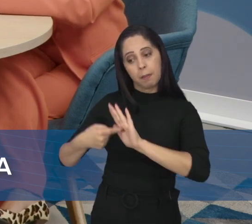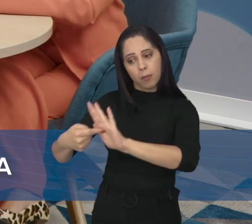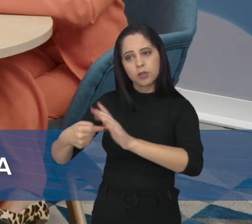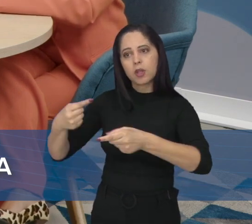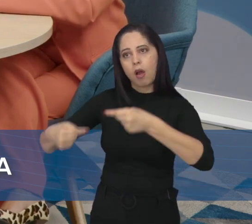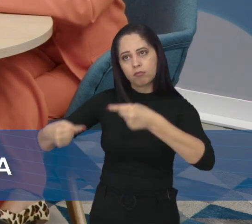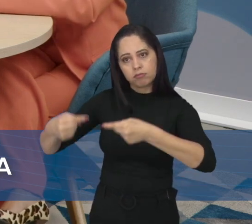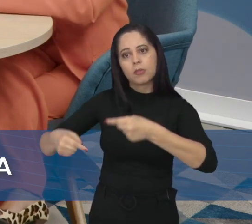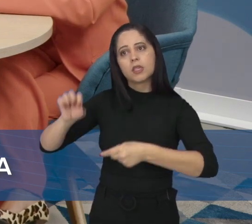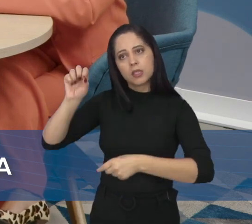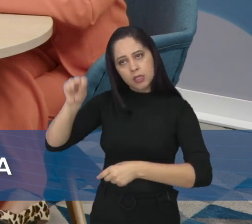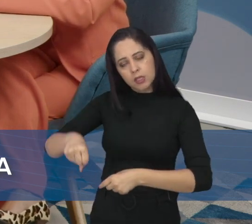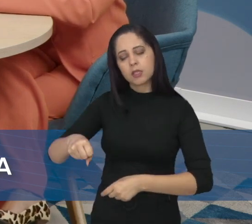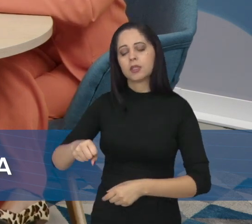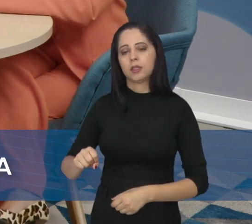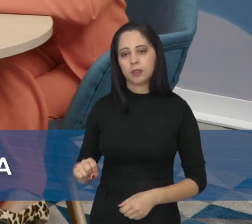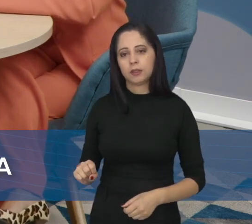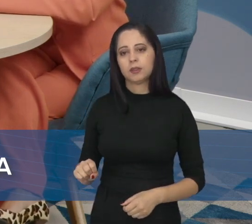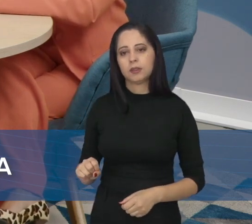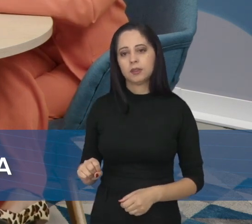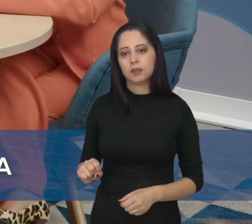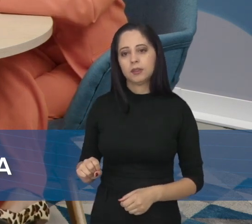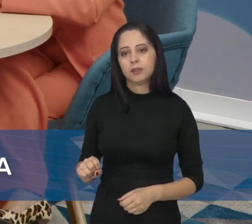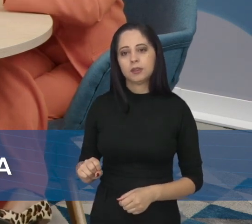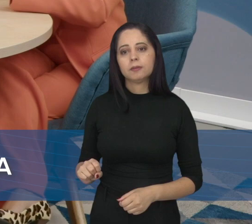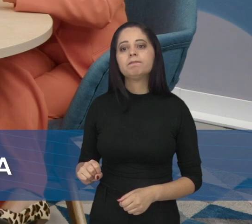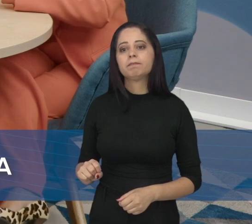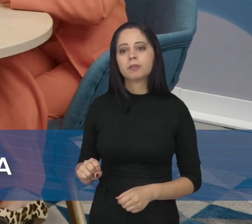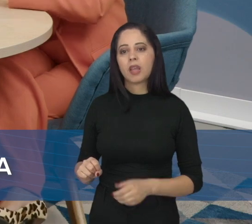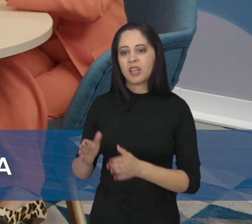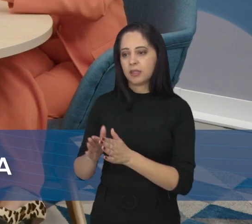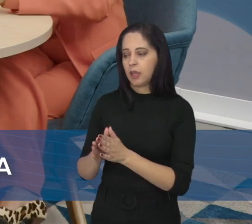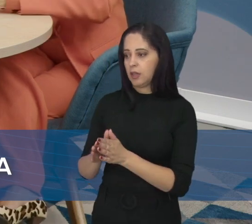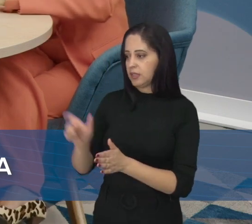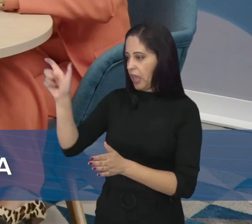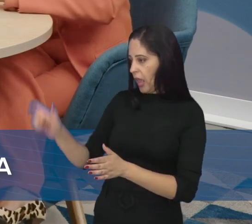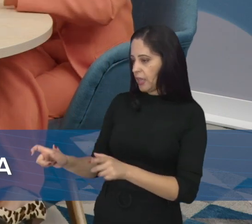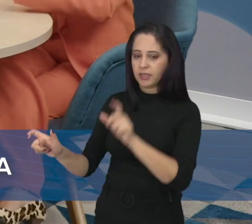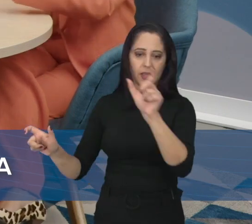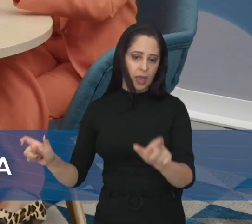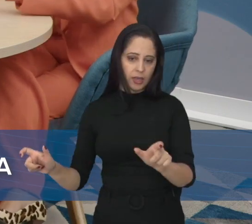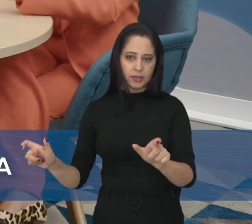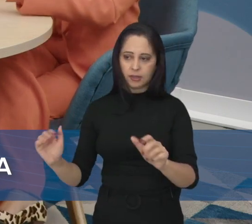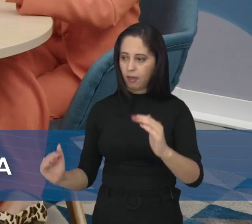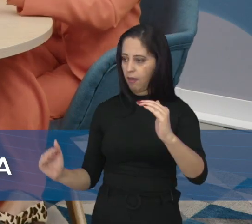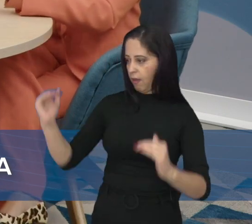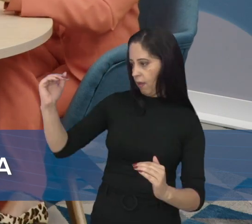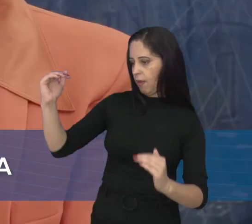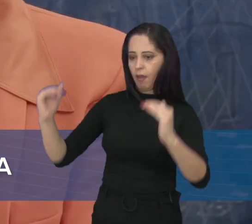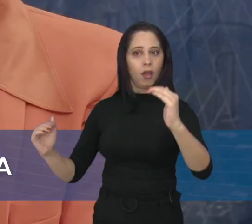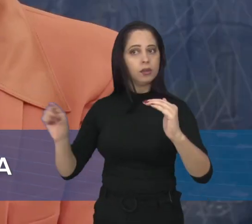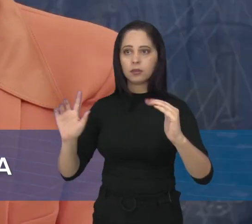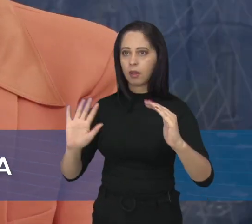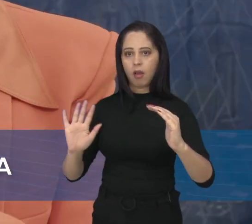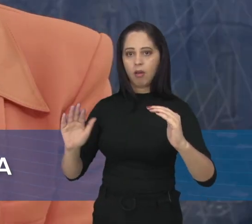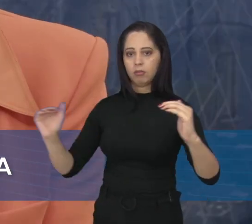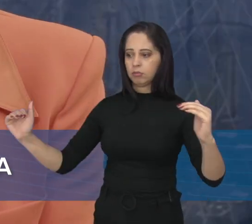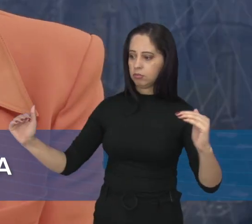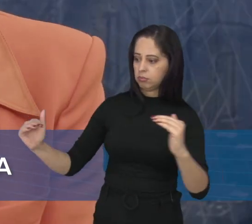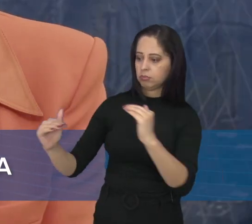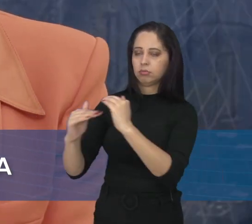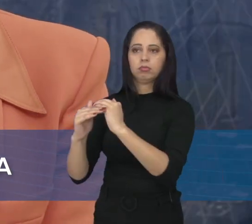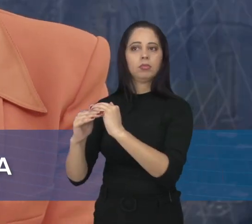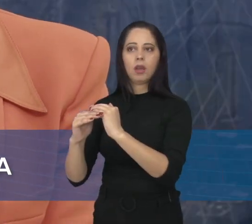de forma muito justa, né? E acho que nem um lado, nem o outro, nem o maior, nem o menor podem